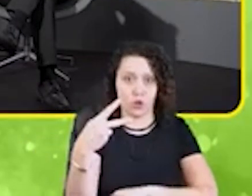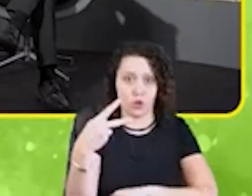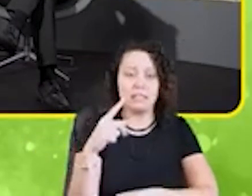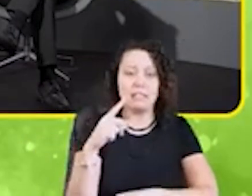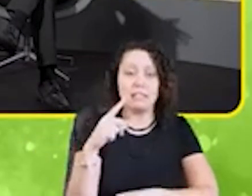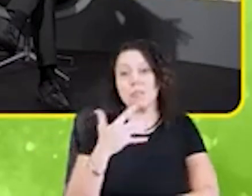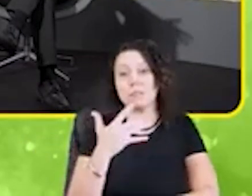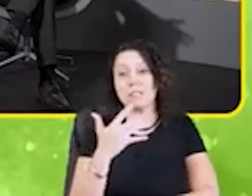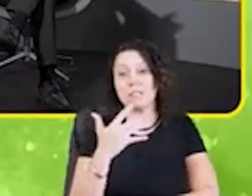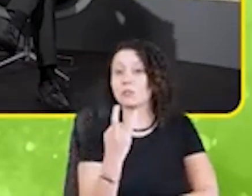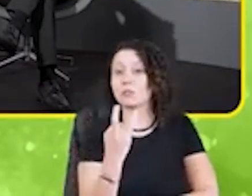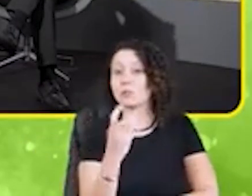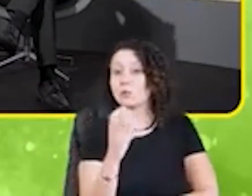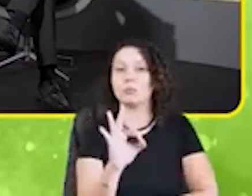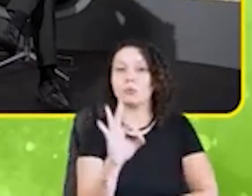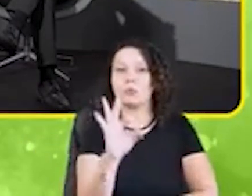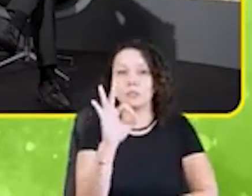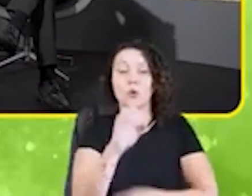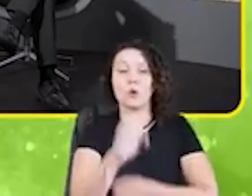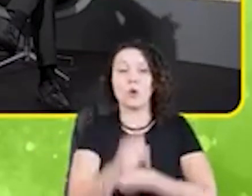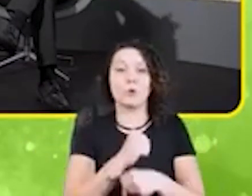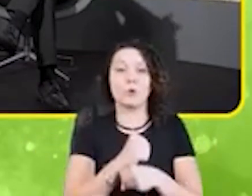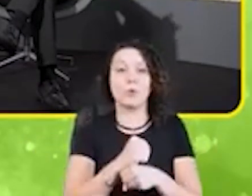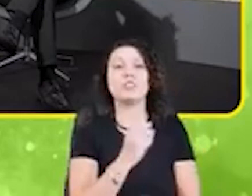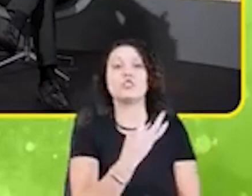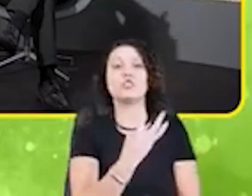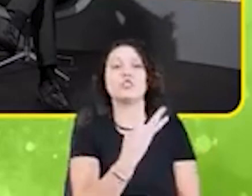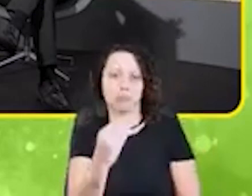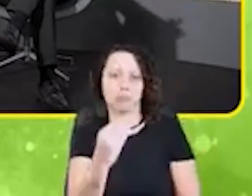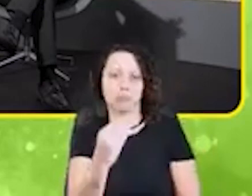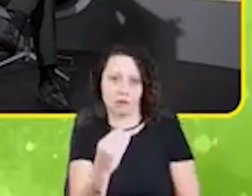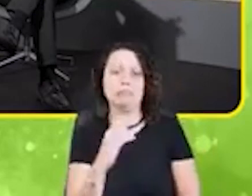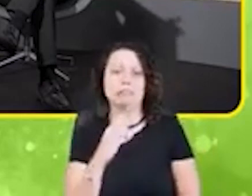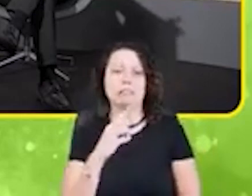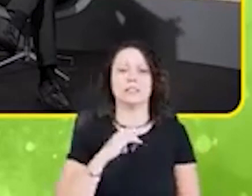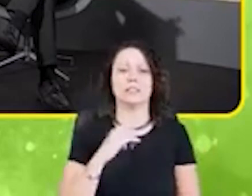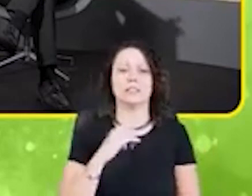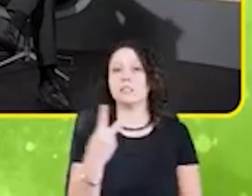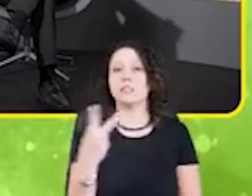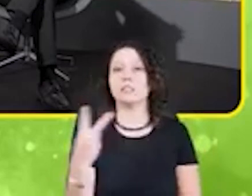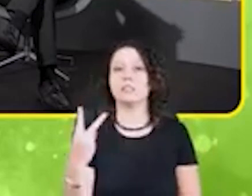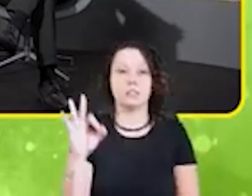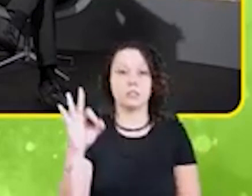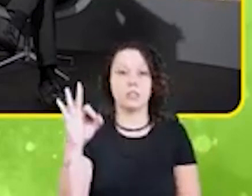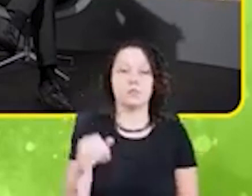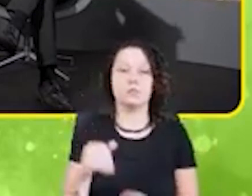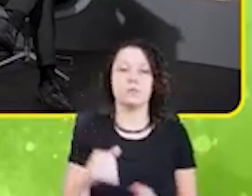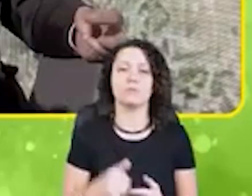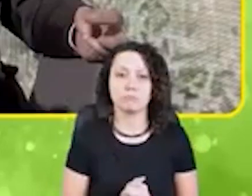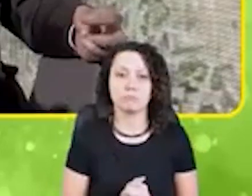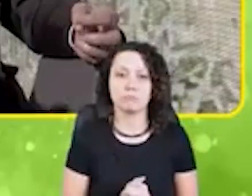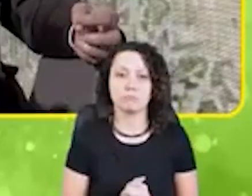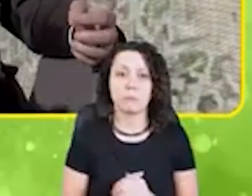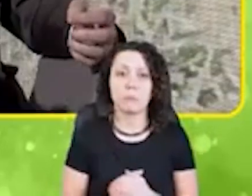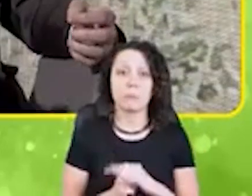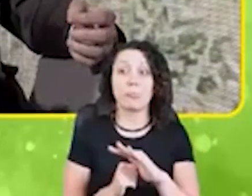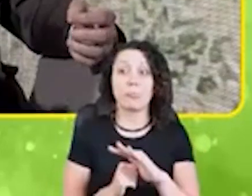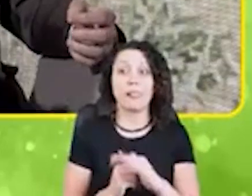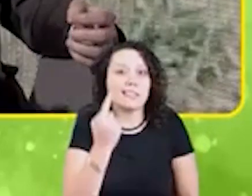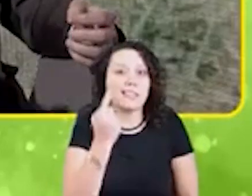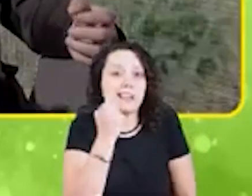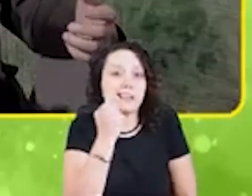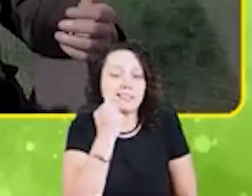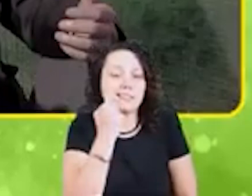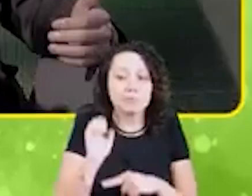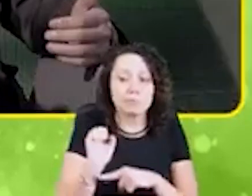ao que era e por cento e a confirmação da busca da neutralidade até 2050